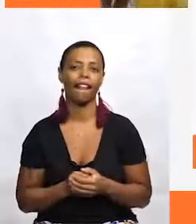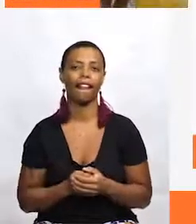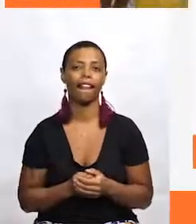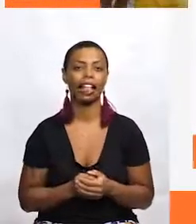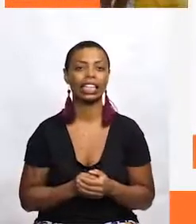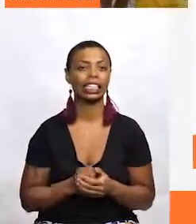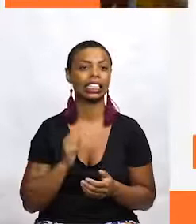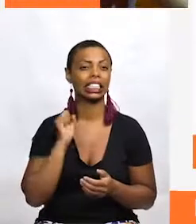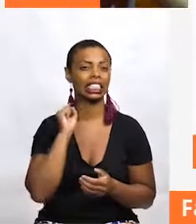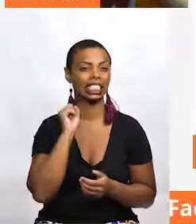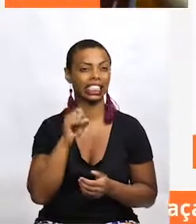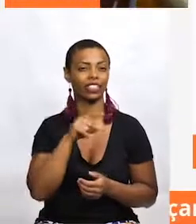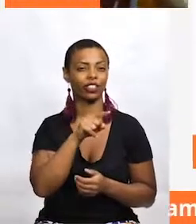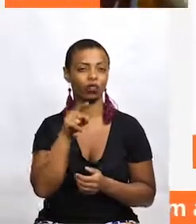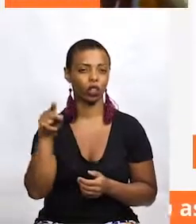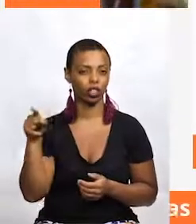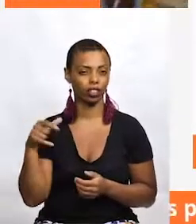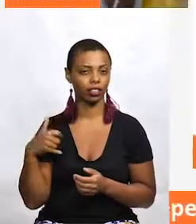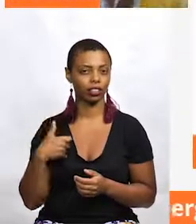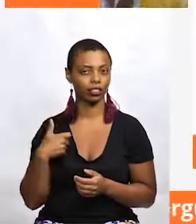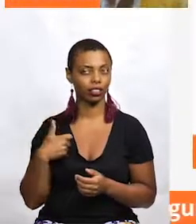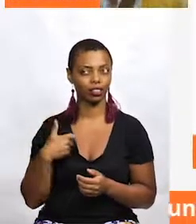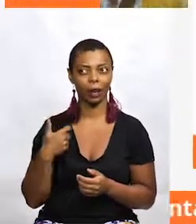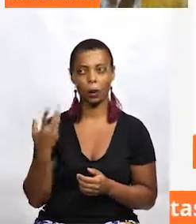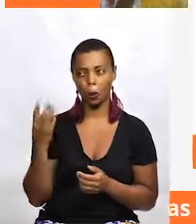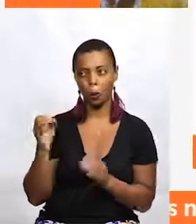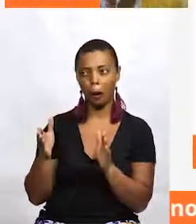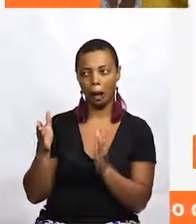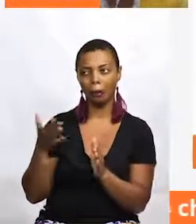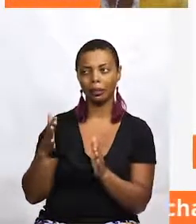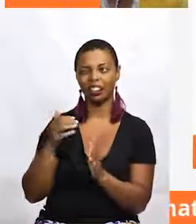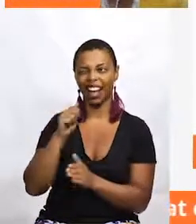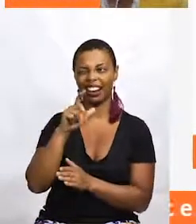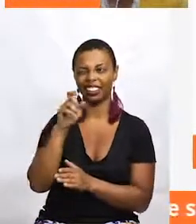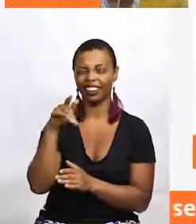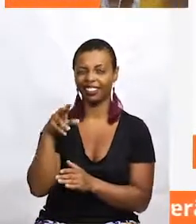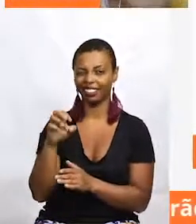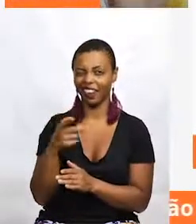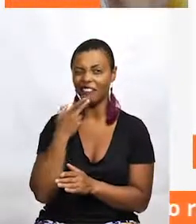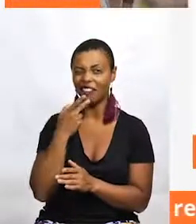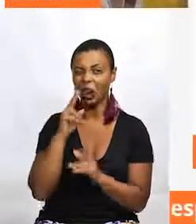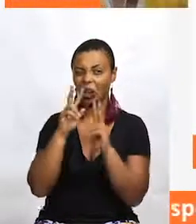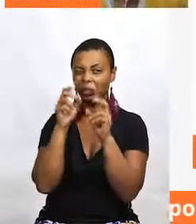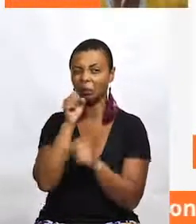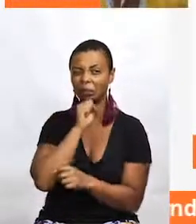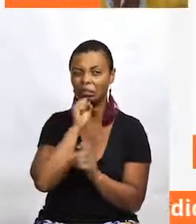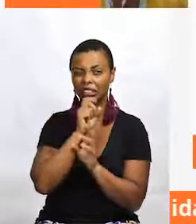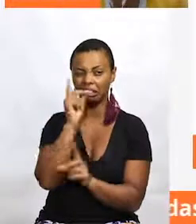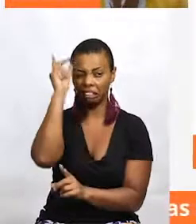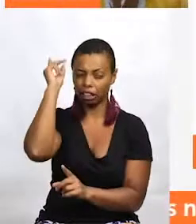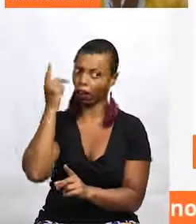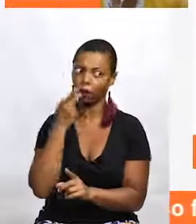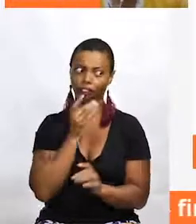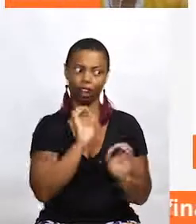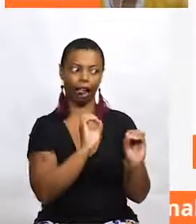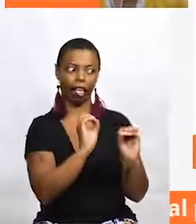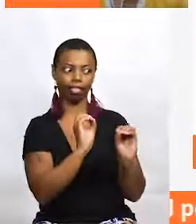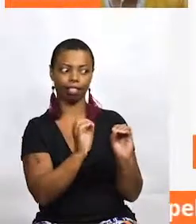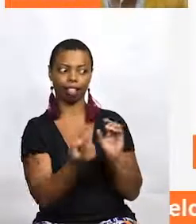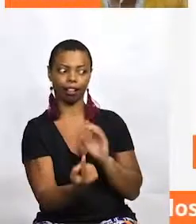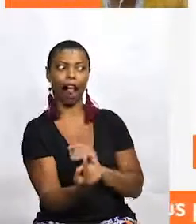se vocês que têm 40 anos, ou sei lá qual é a idade do Alexandre, estavam falando de antiguidade, eu nem vou falar muito longe,